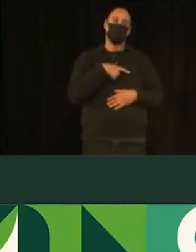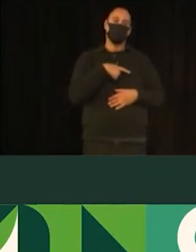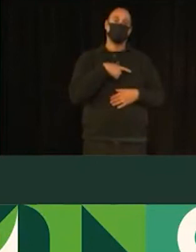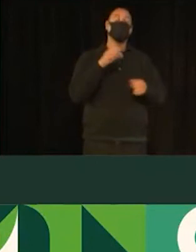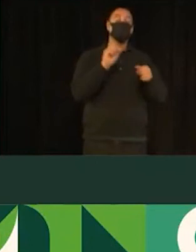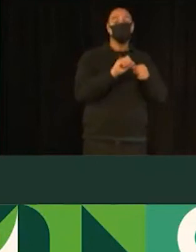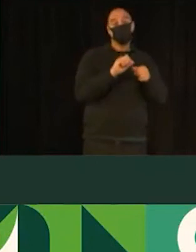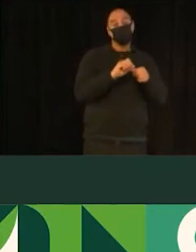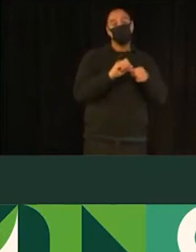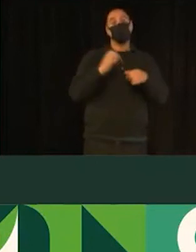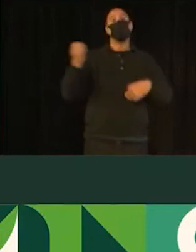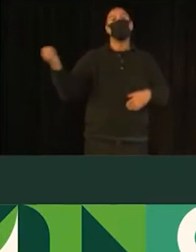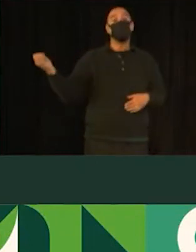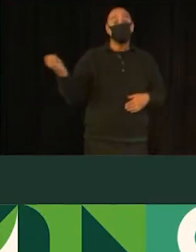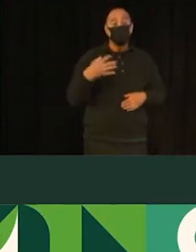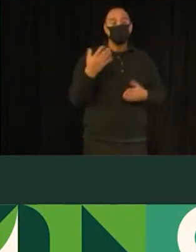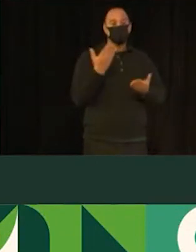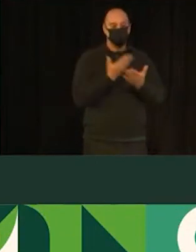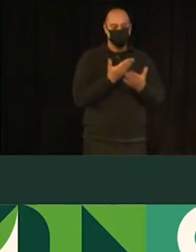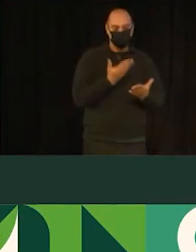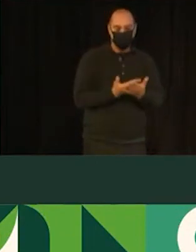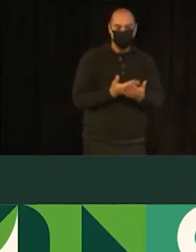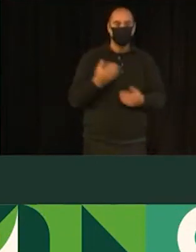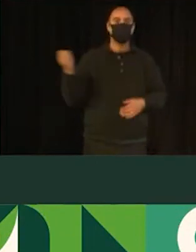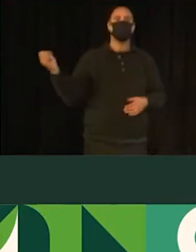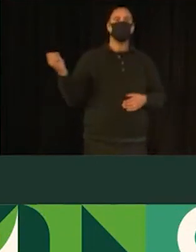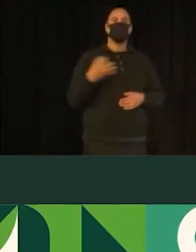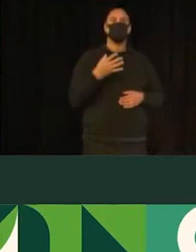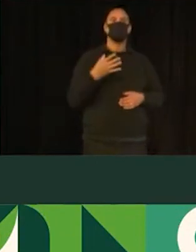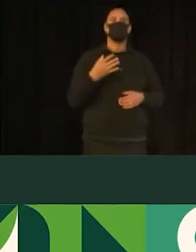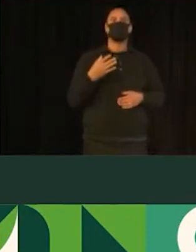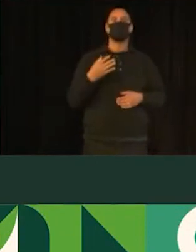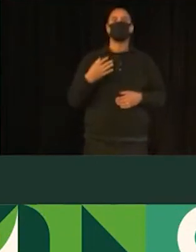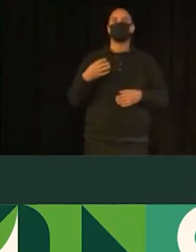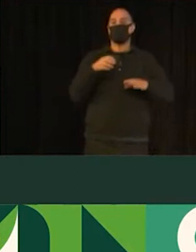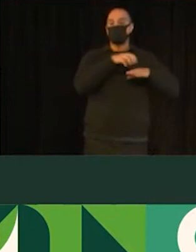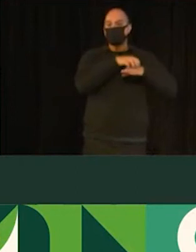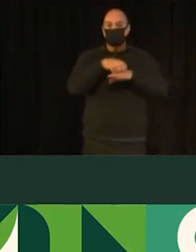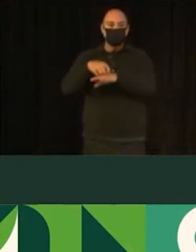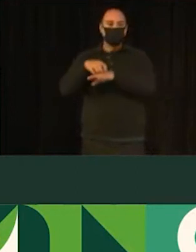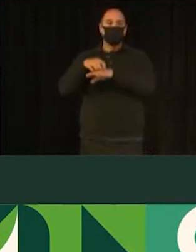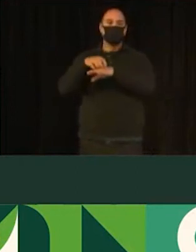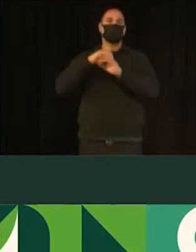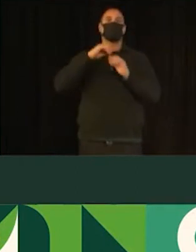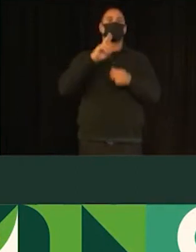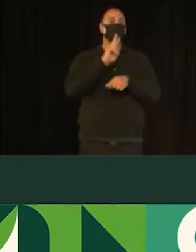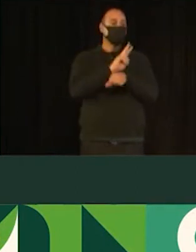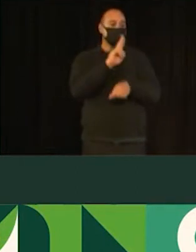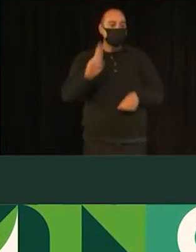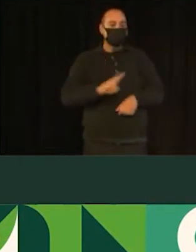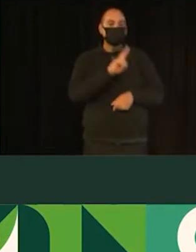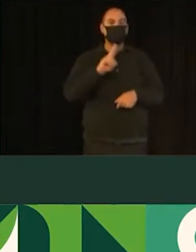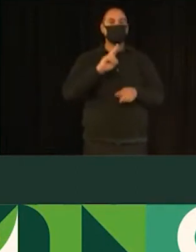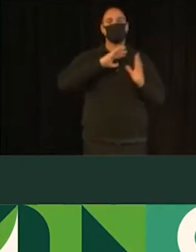né, com as novas tendências mundiais. Uma informação que o prefeito, inclusive, já comentou, a implantação do modal ela